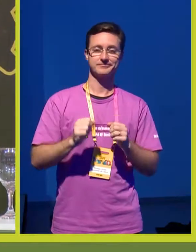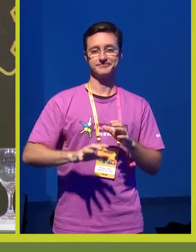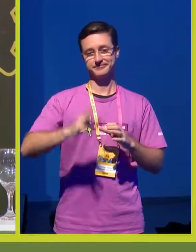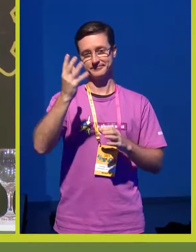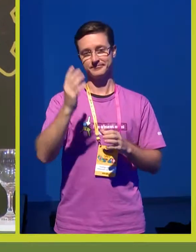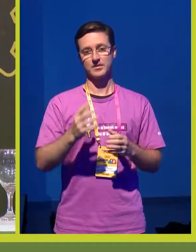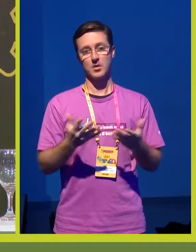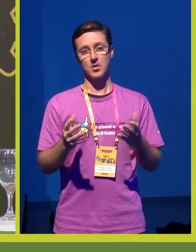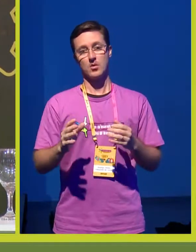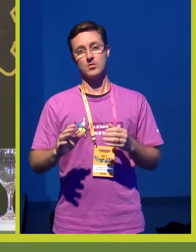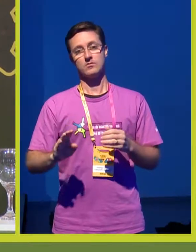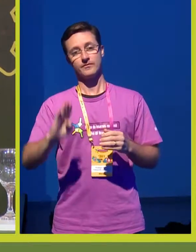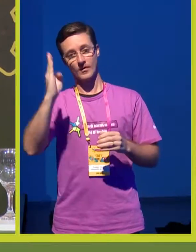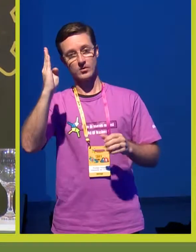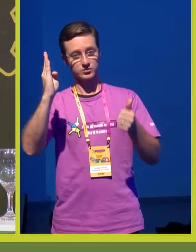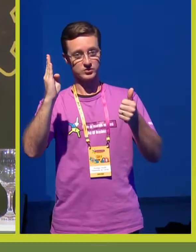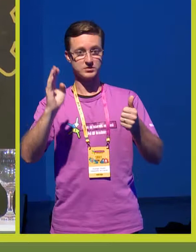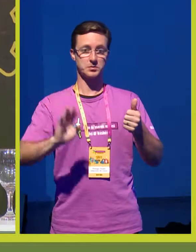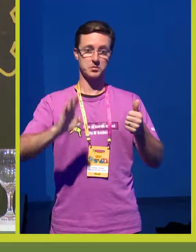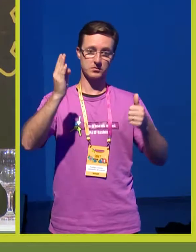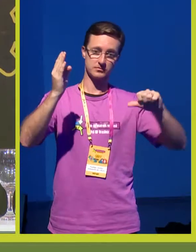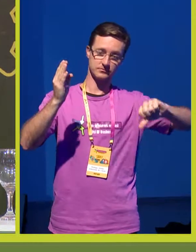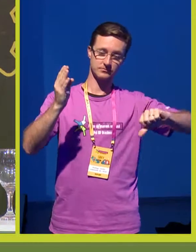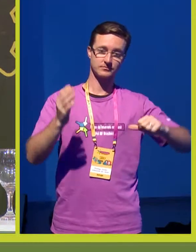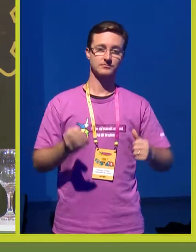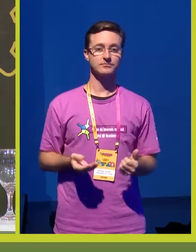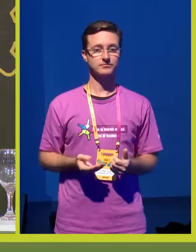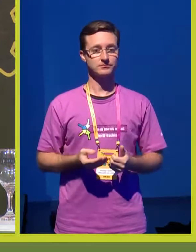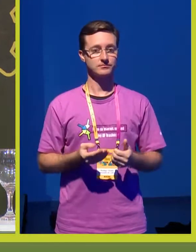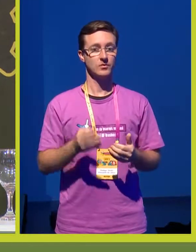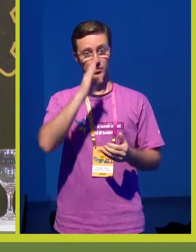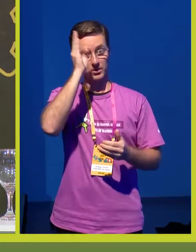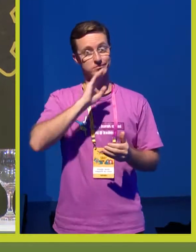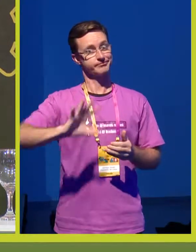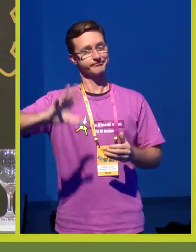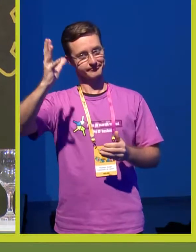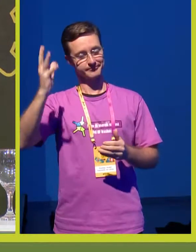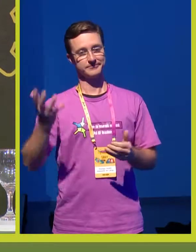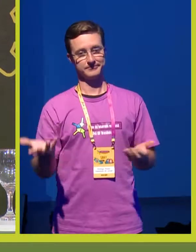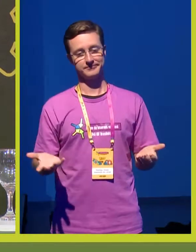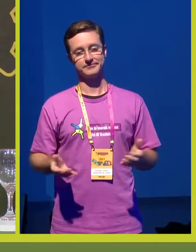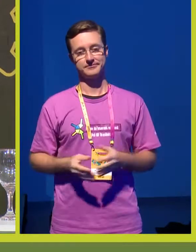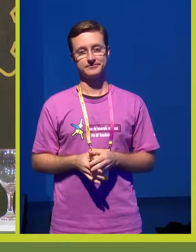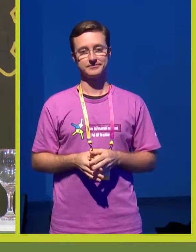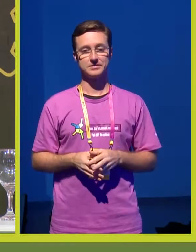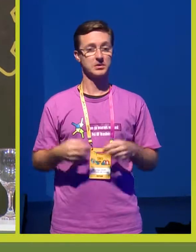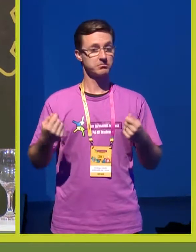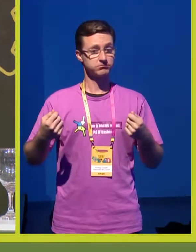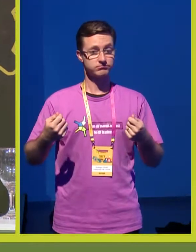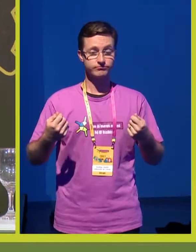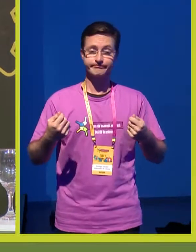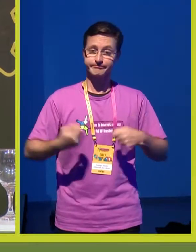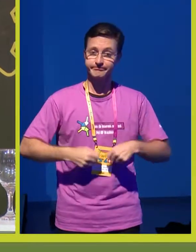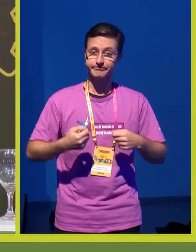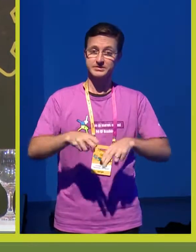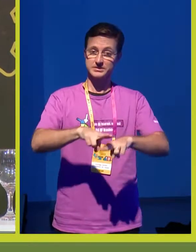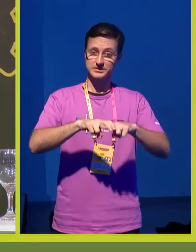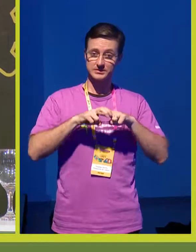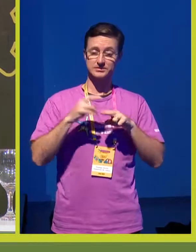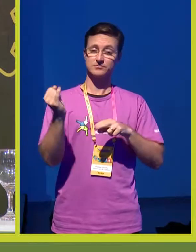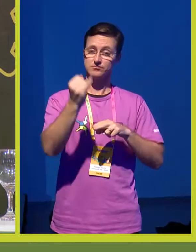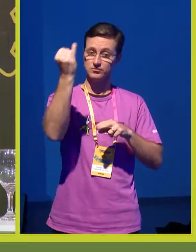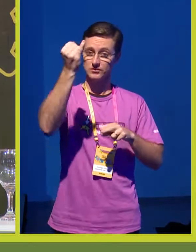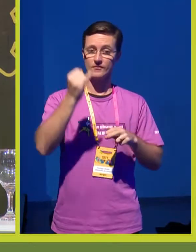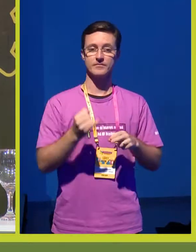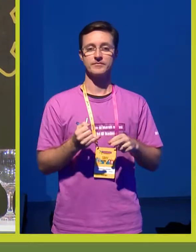com falsos negativos, seja com falsos positivos. A gente viu um caso recente no Brasil. Por isso, a importância de considerações quanto à necessidade de coleta e